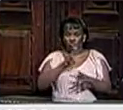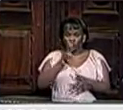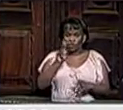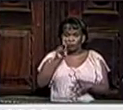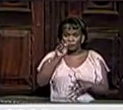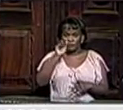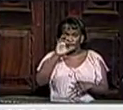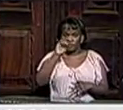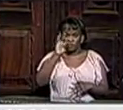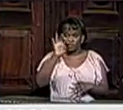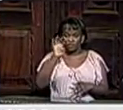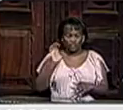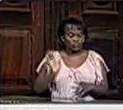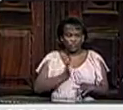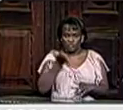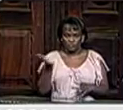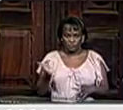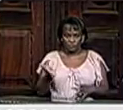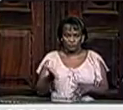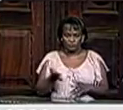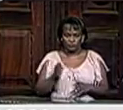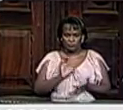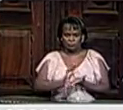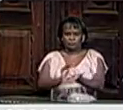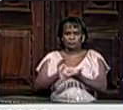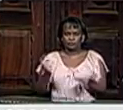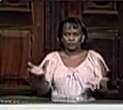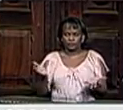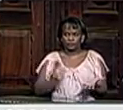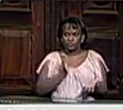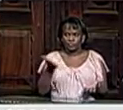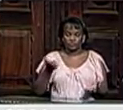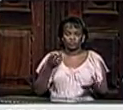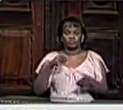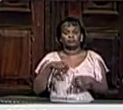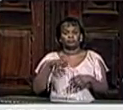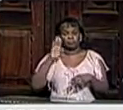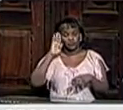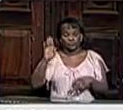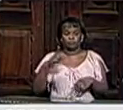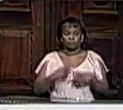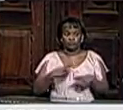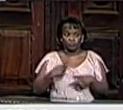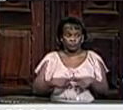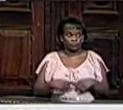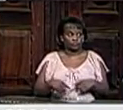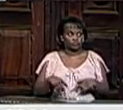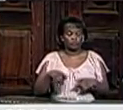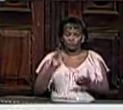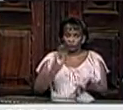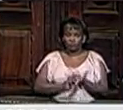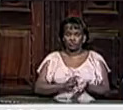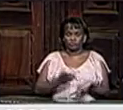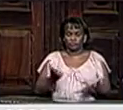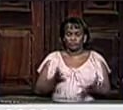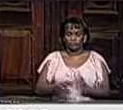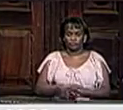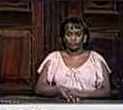pacote horrorosa, ainda mais das maldades.